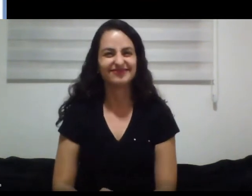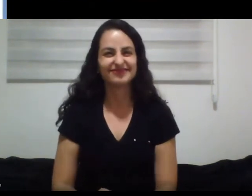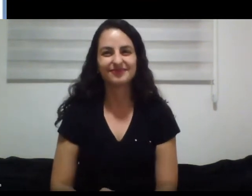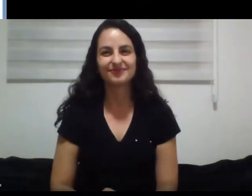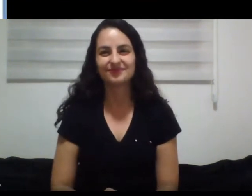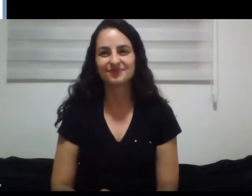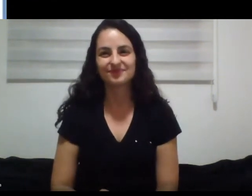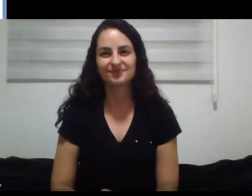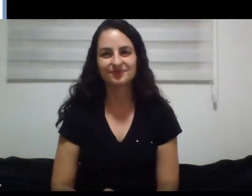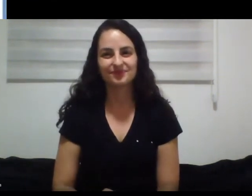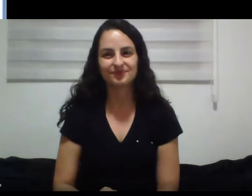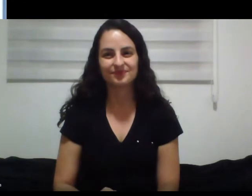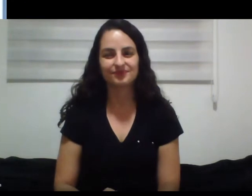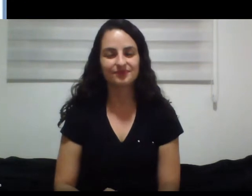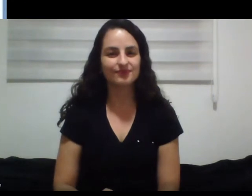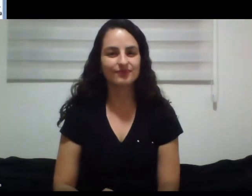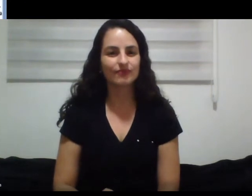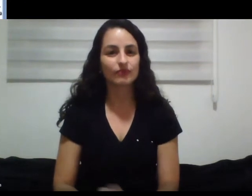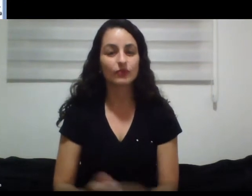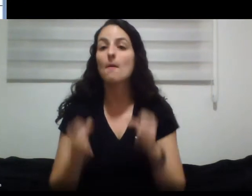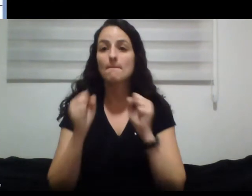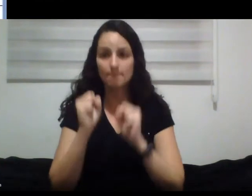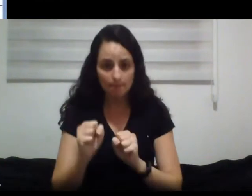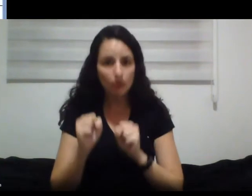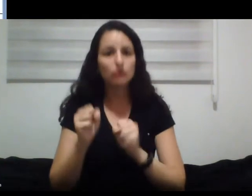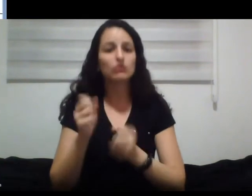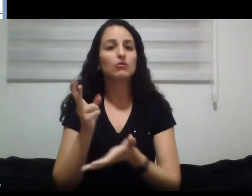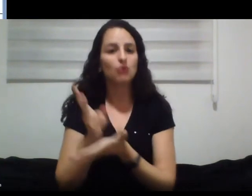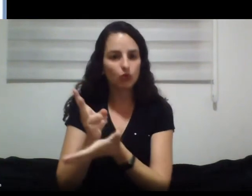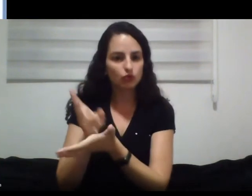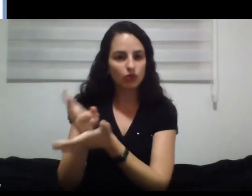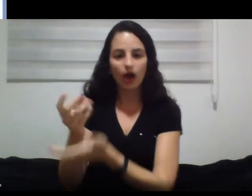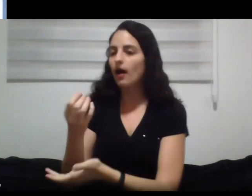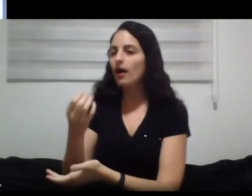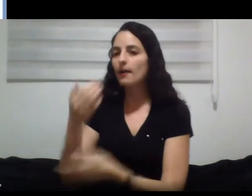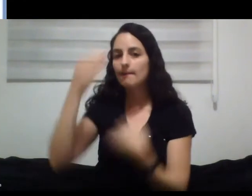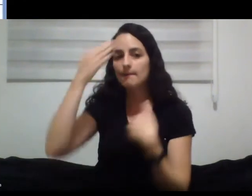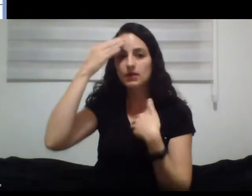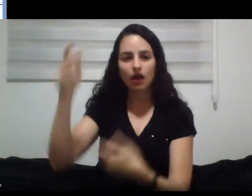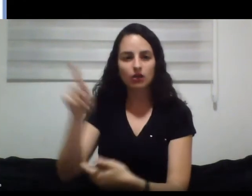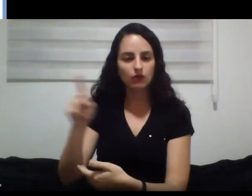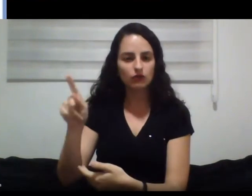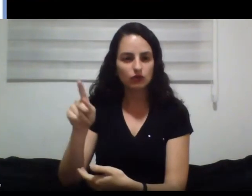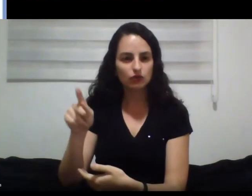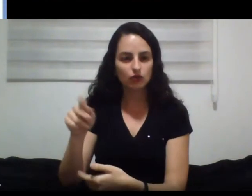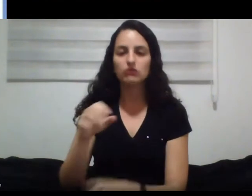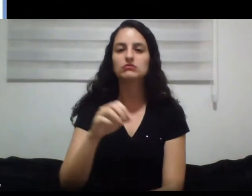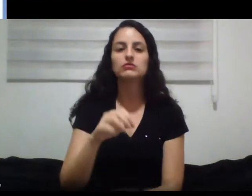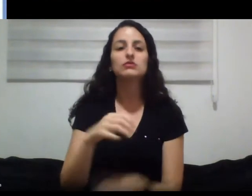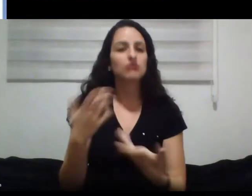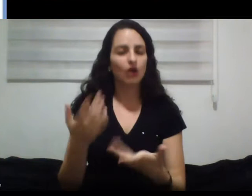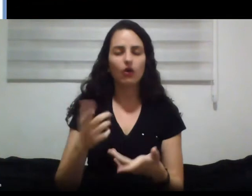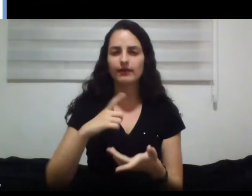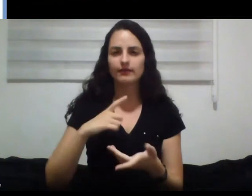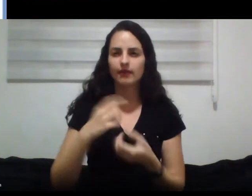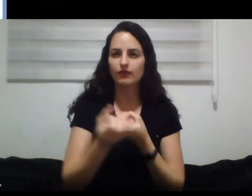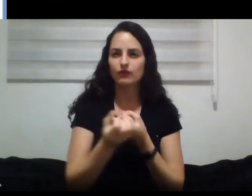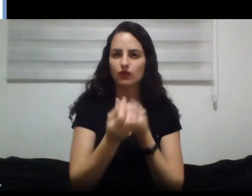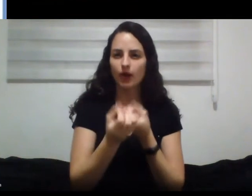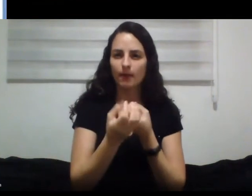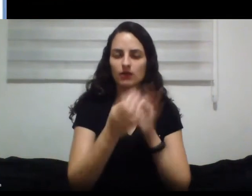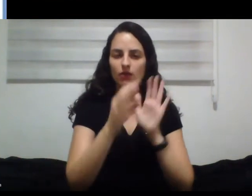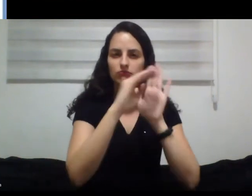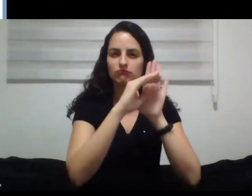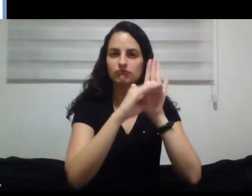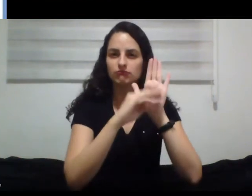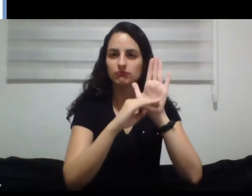Requisitos, correquisitos. Esther, desculpa, essa parte de distribuição de horas, isso já está no SIGA, isso não dá para alterar. Está no SIGA, está no SIGA, verdade, eu